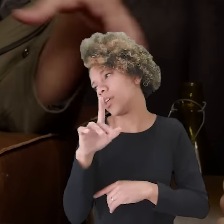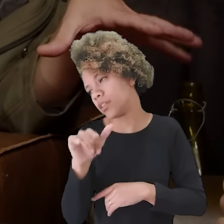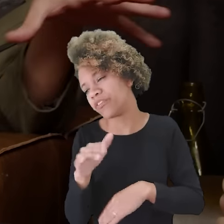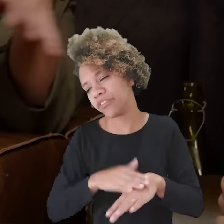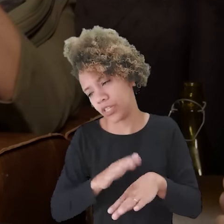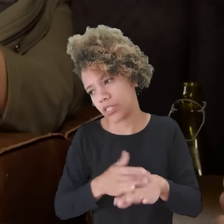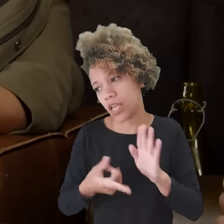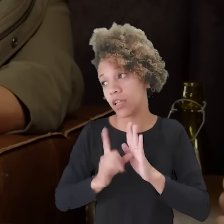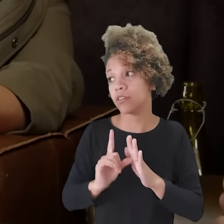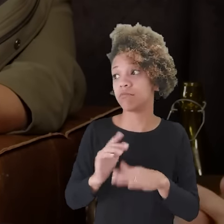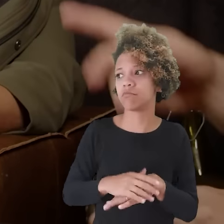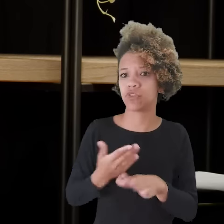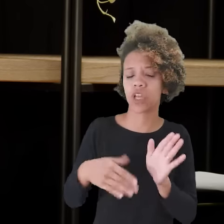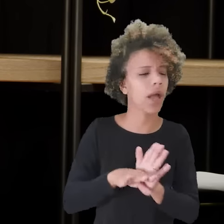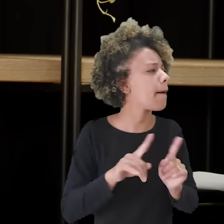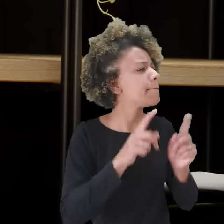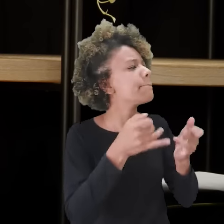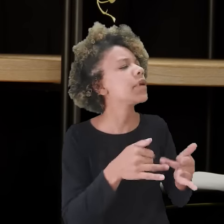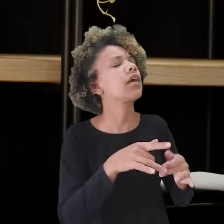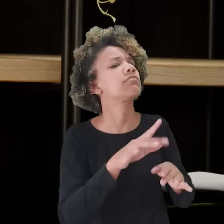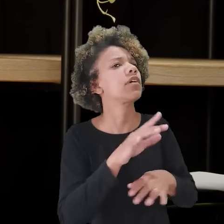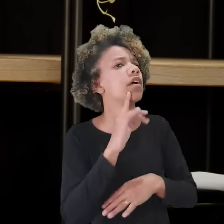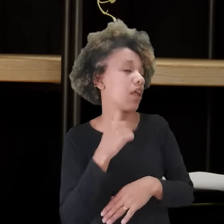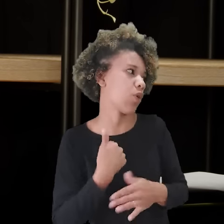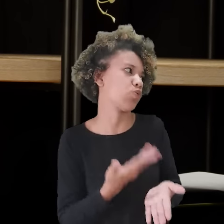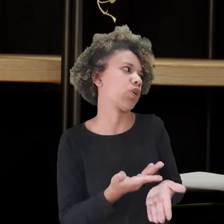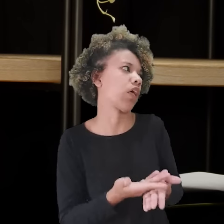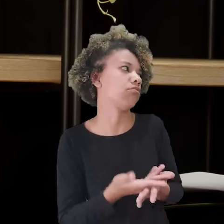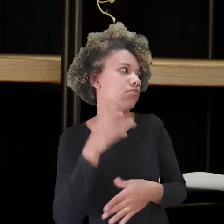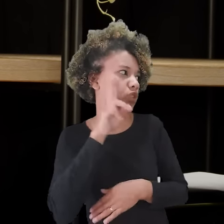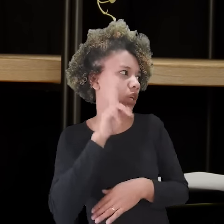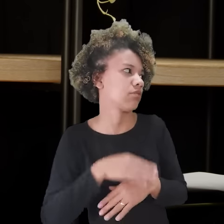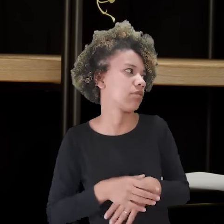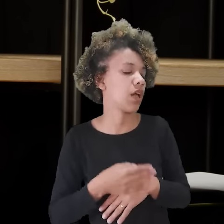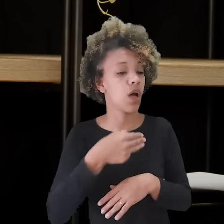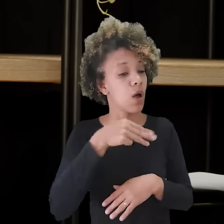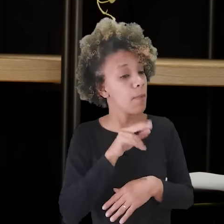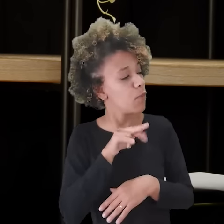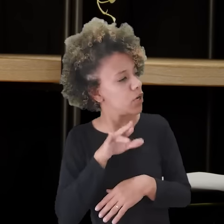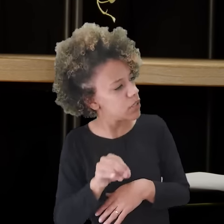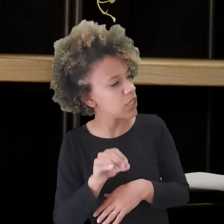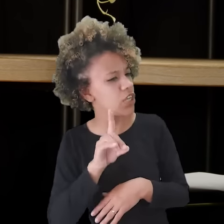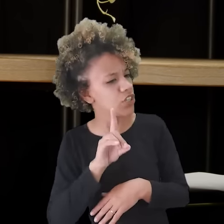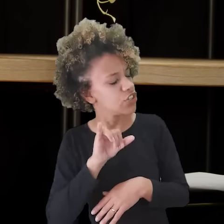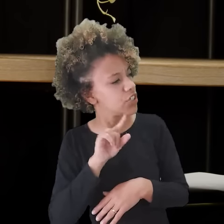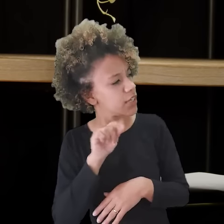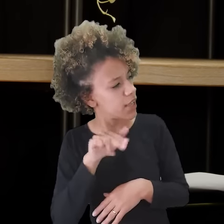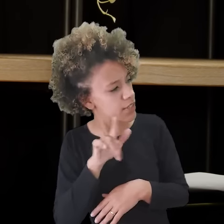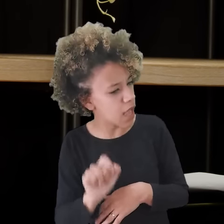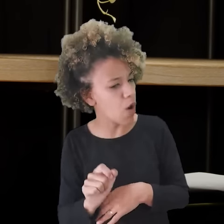chegar e parece vários ilhotazinhas ali falando nisso porque assim eu estudei né Maurício de Nassau foi um dos caras que